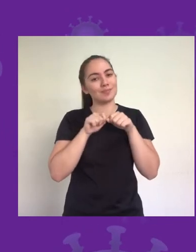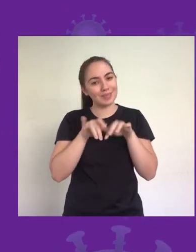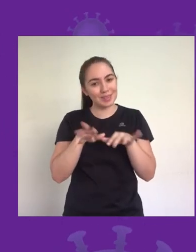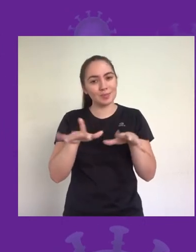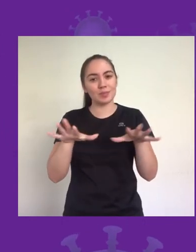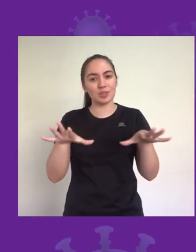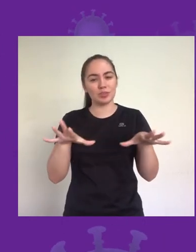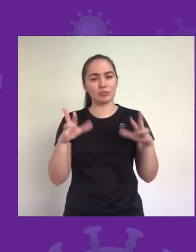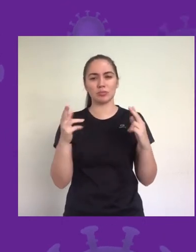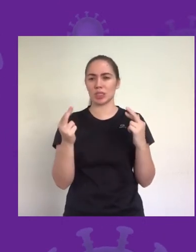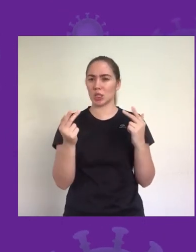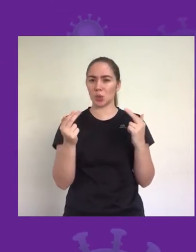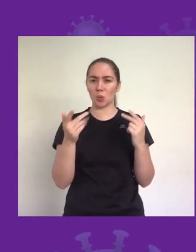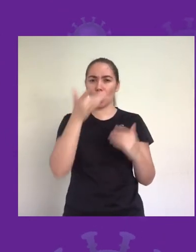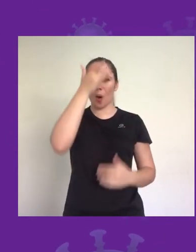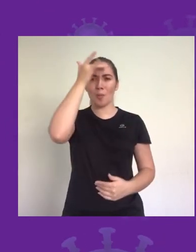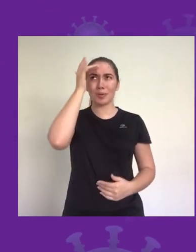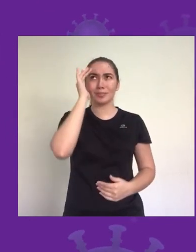e